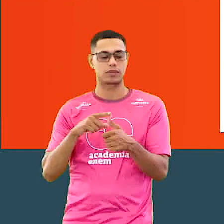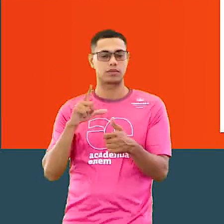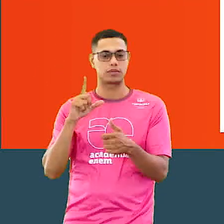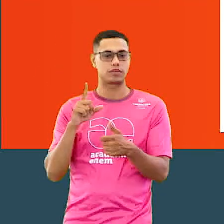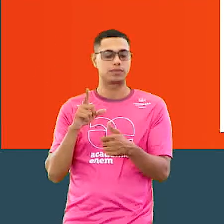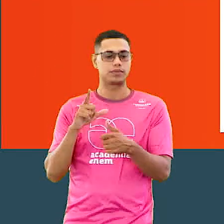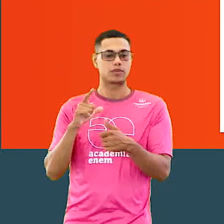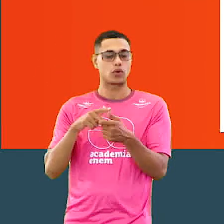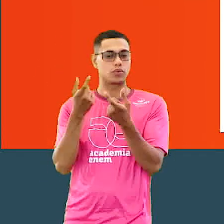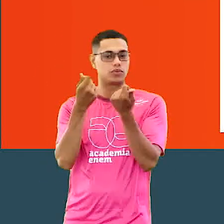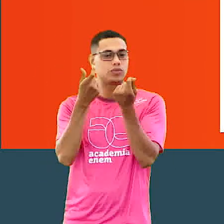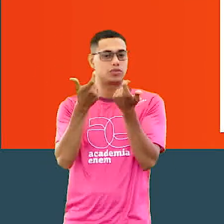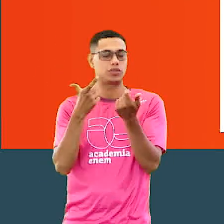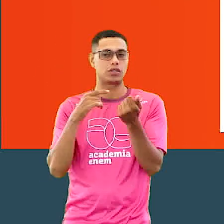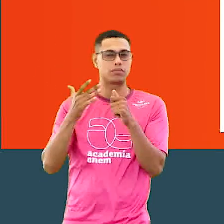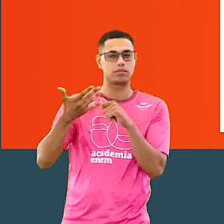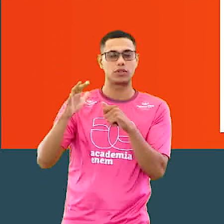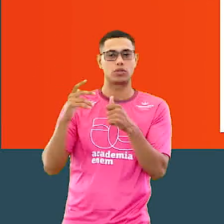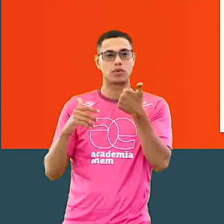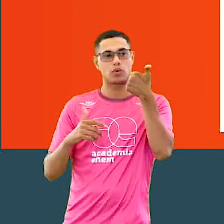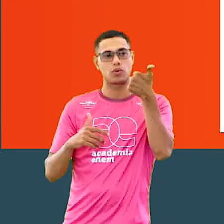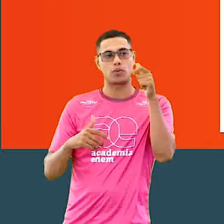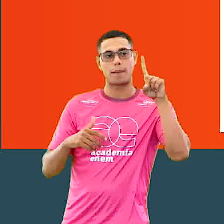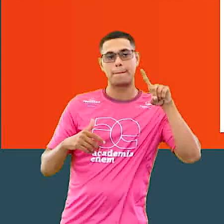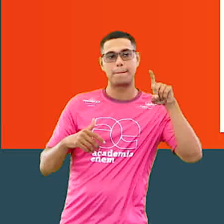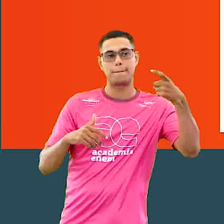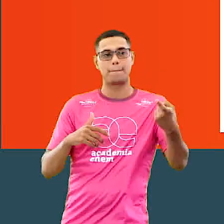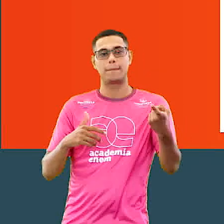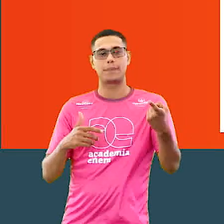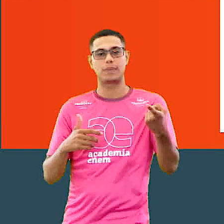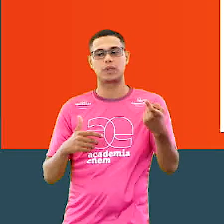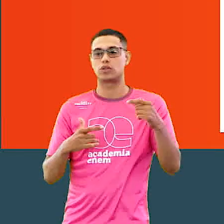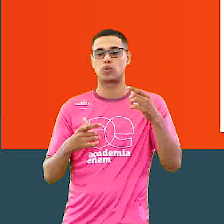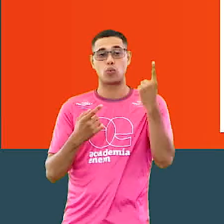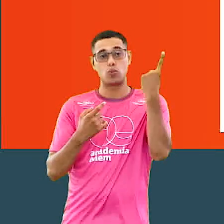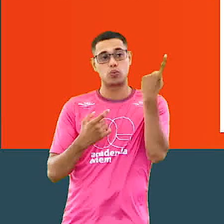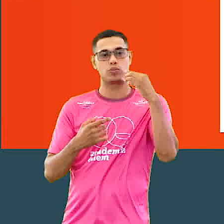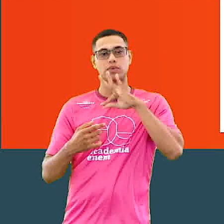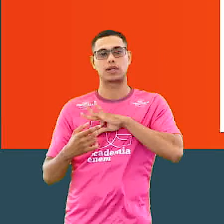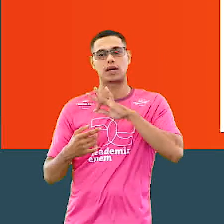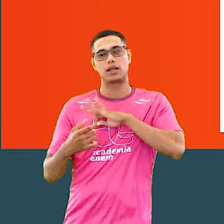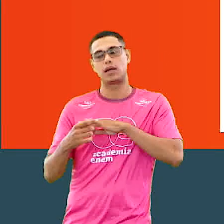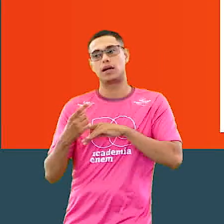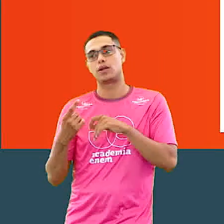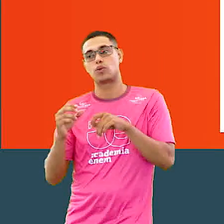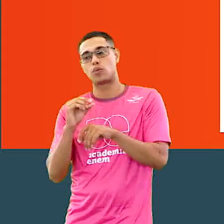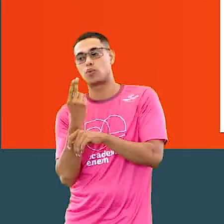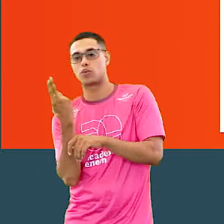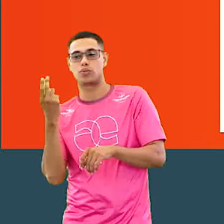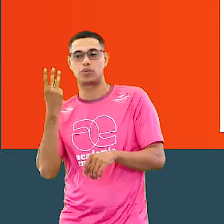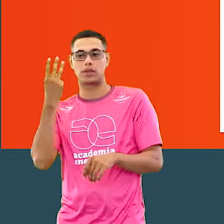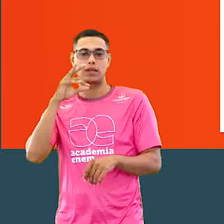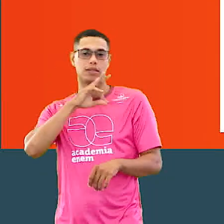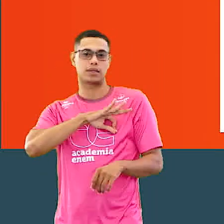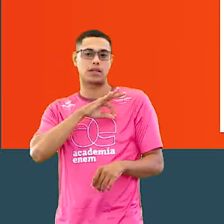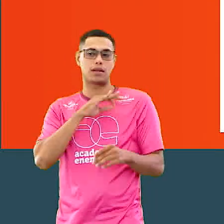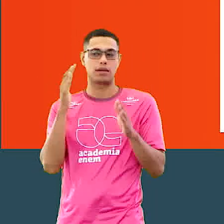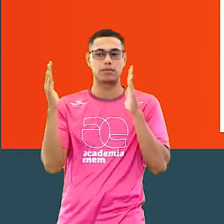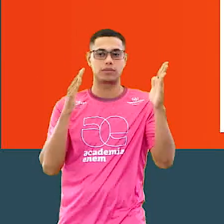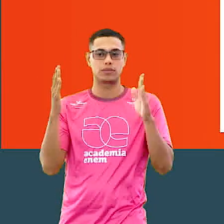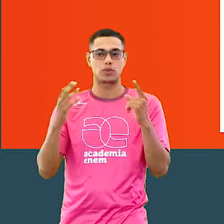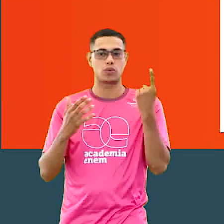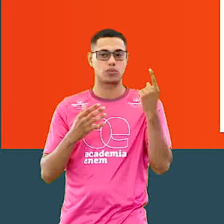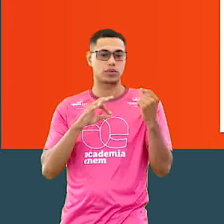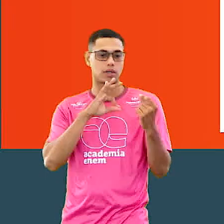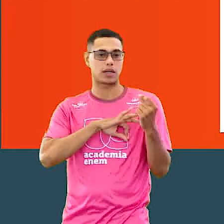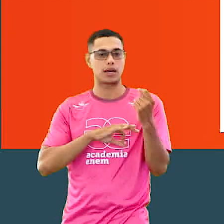per capita é entre 1 e 3 salários mínimos. 1 e 3 salários mínimos. Então, você iria concorrer